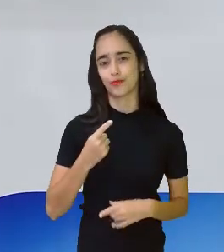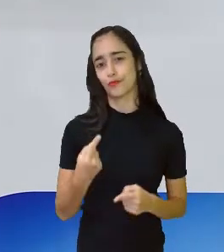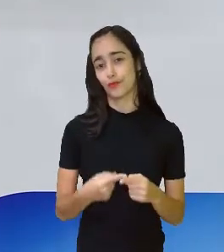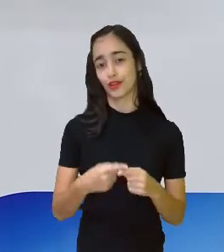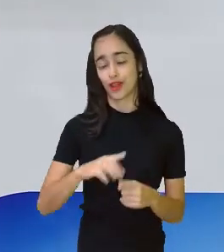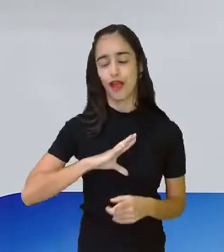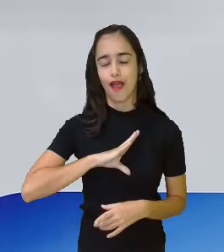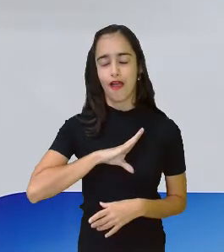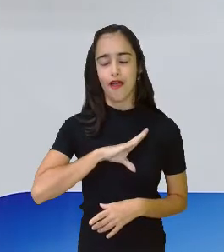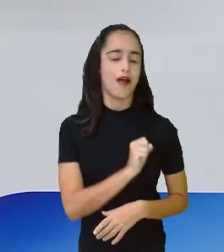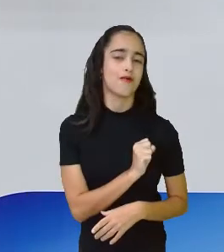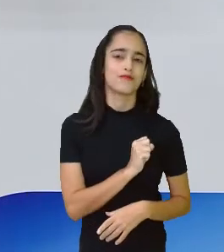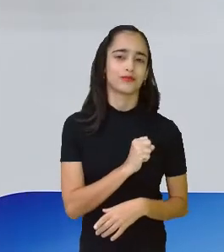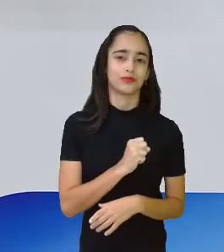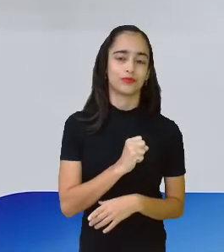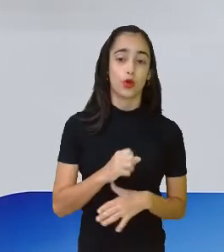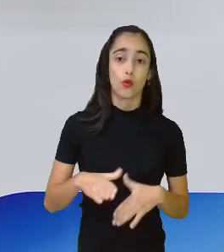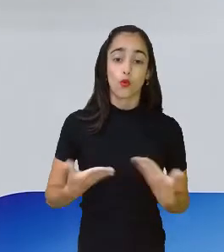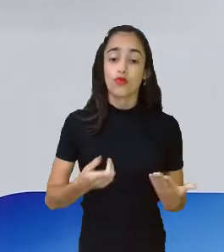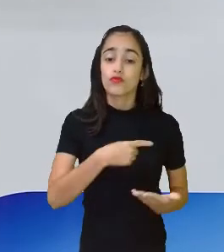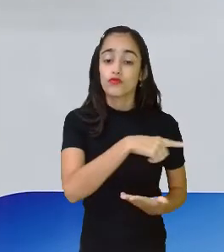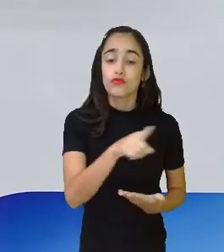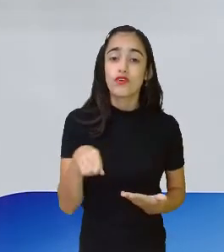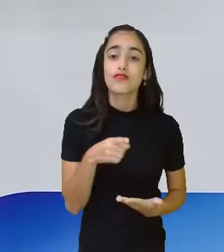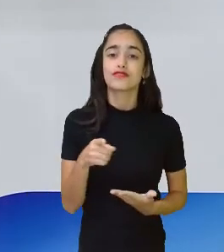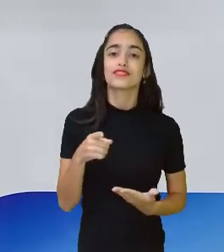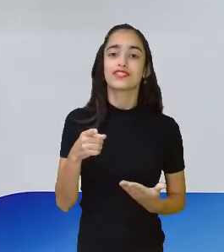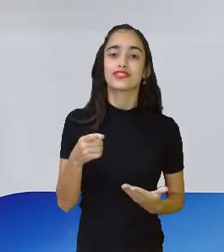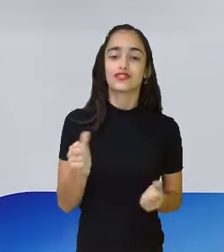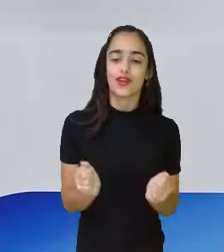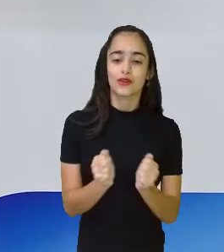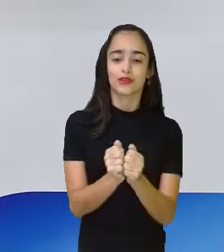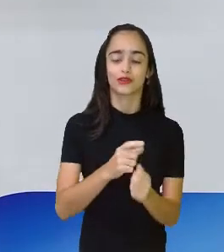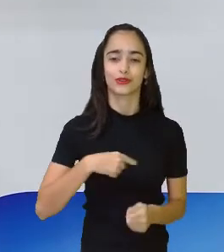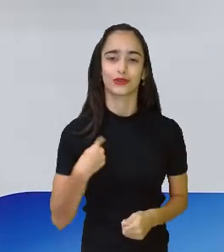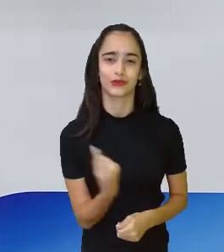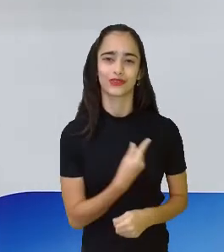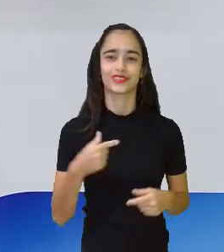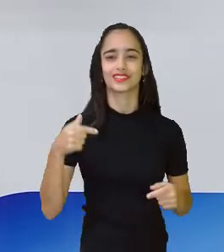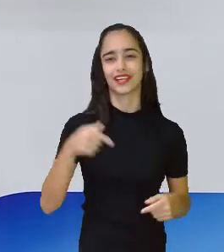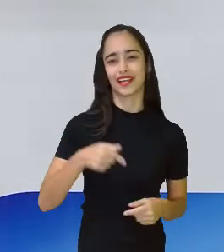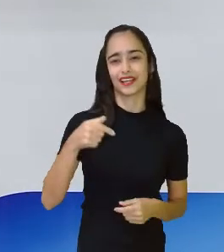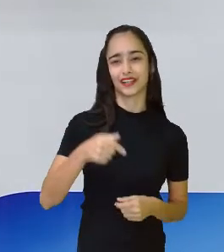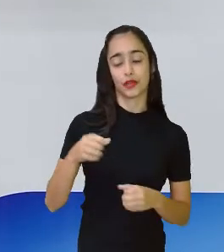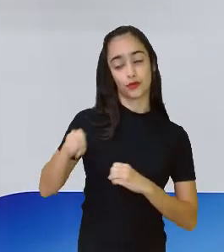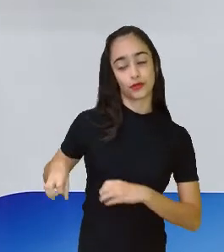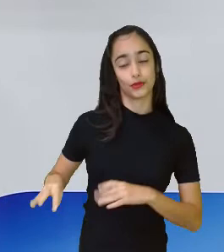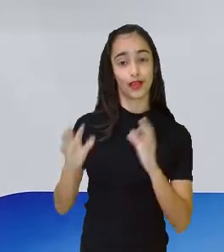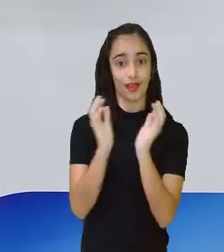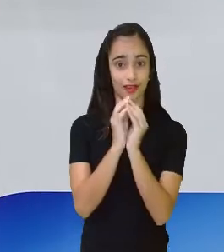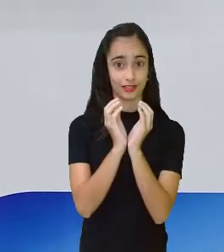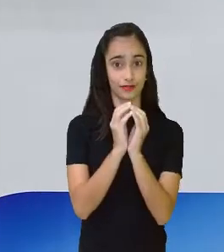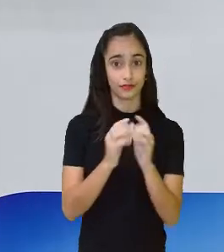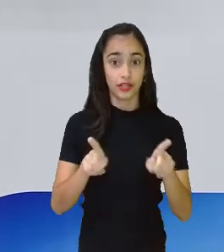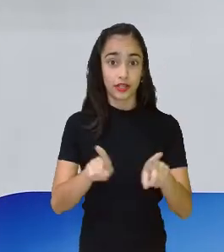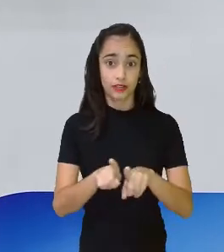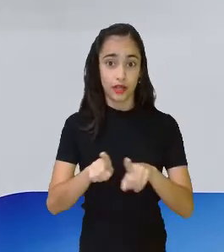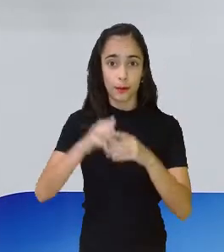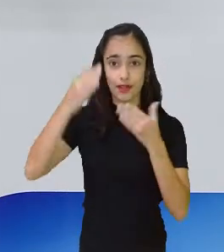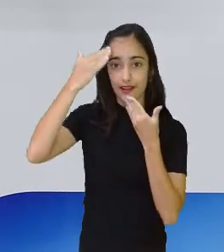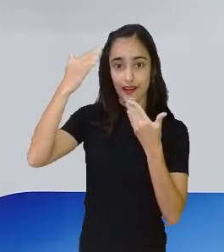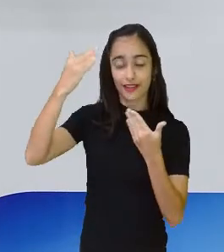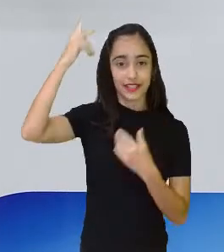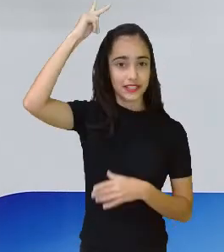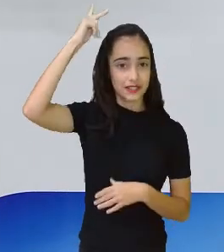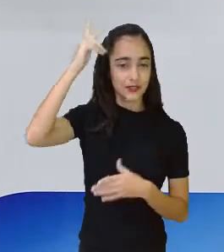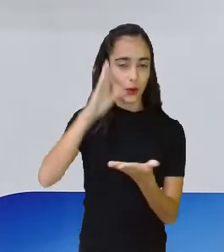quando vocês estão conosco aqui no Educa Recife, certo? Quero agradecer a nossa intérprete maravilhosa, agradecer a